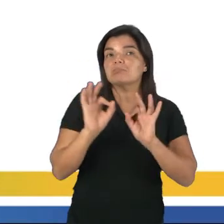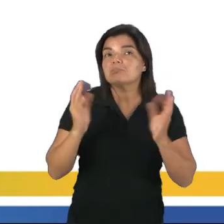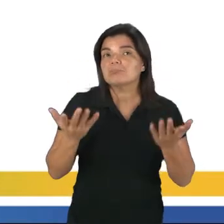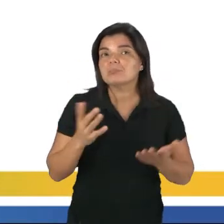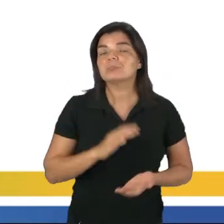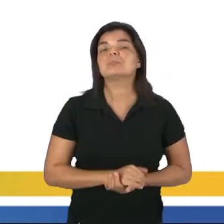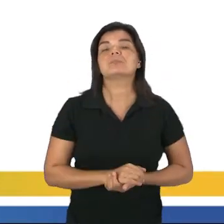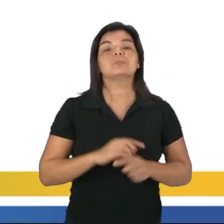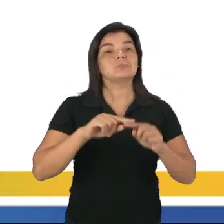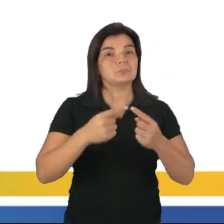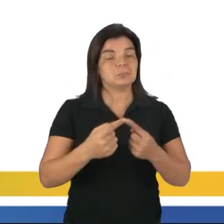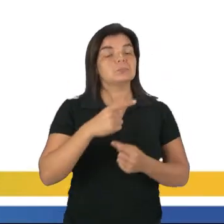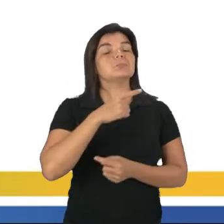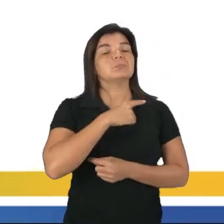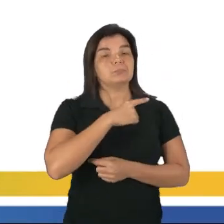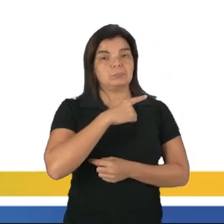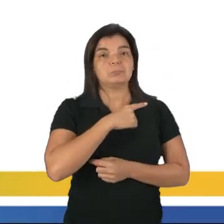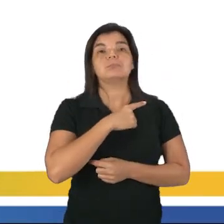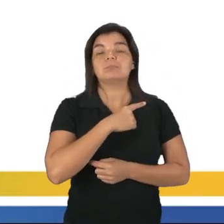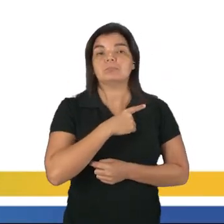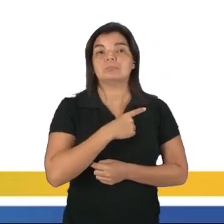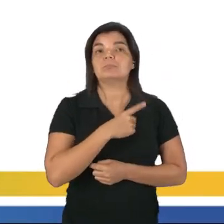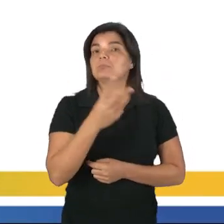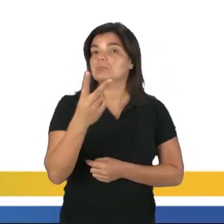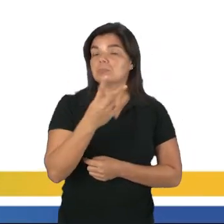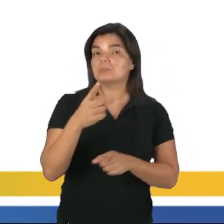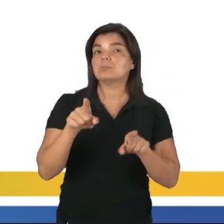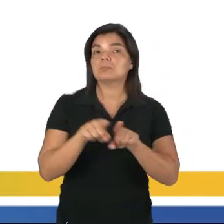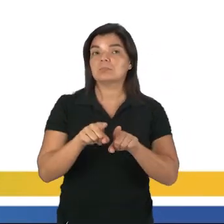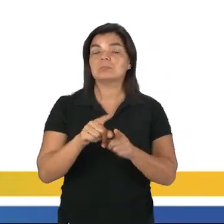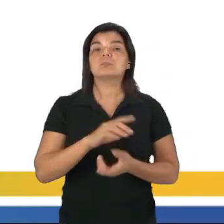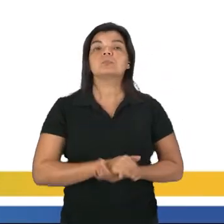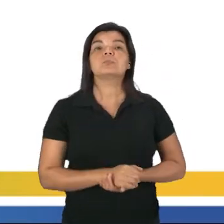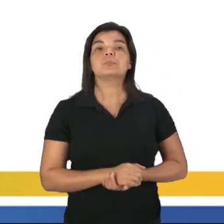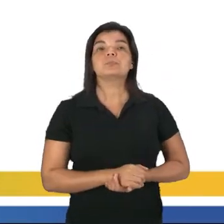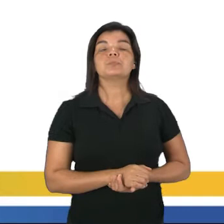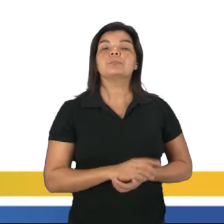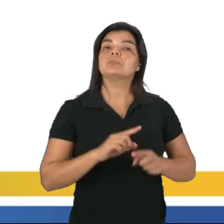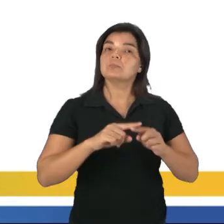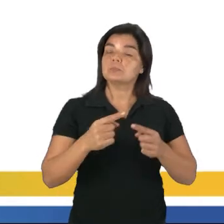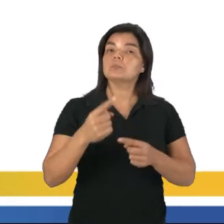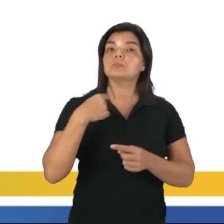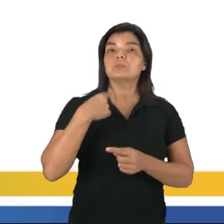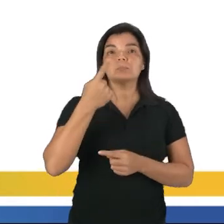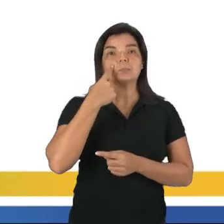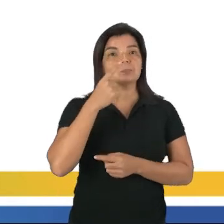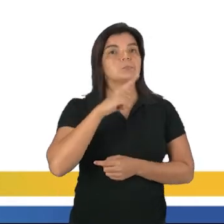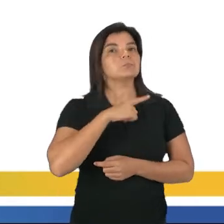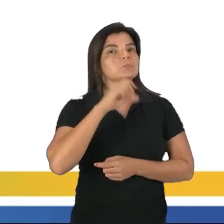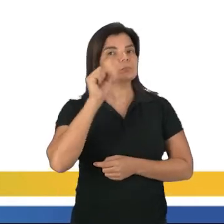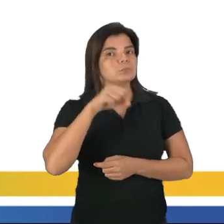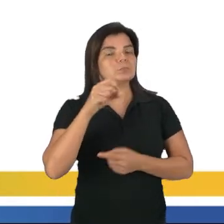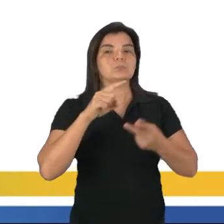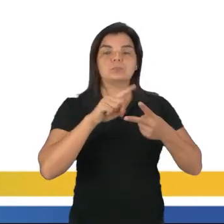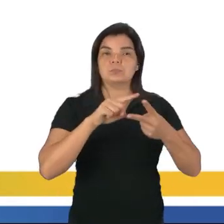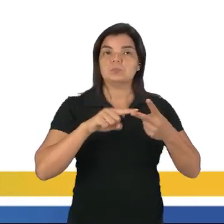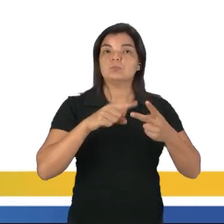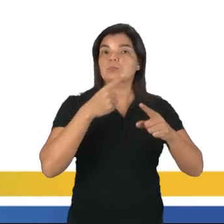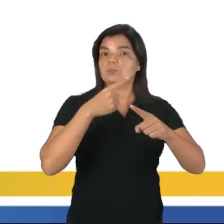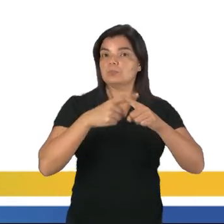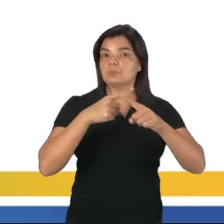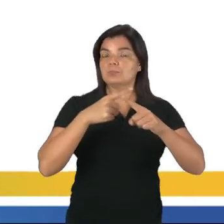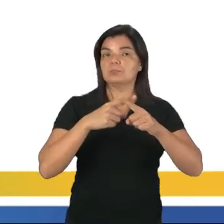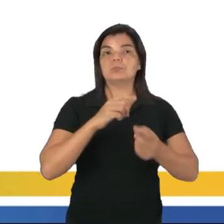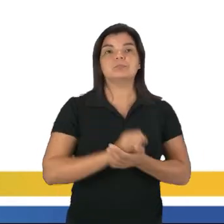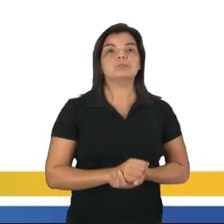ao quadrado, né, o expoente 2, o termo não está ali elevado ao quadrado, mas a gente observa que tem ali no primeiro termo uma